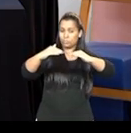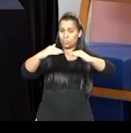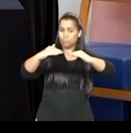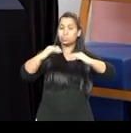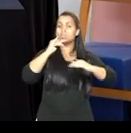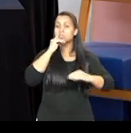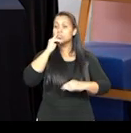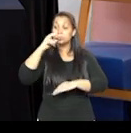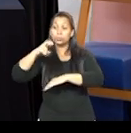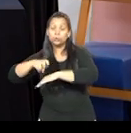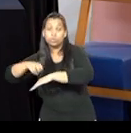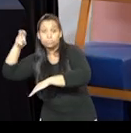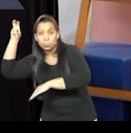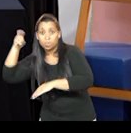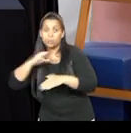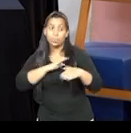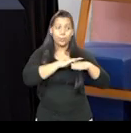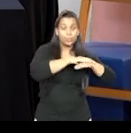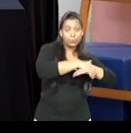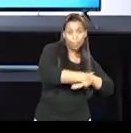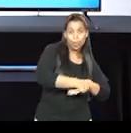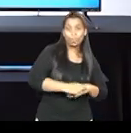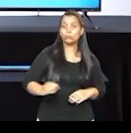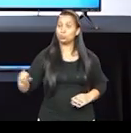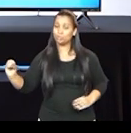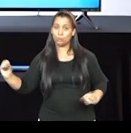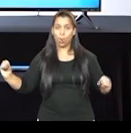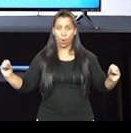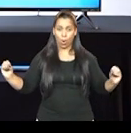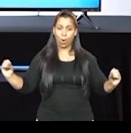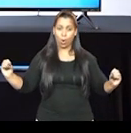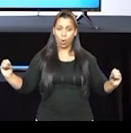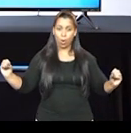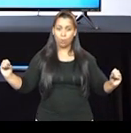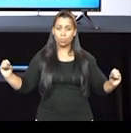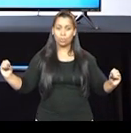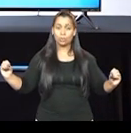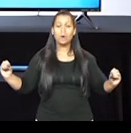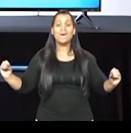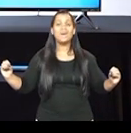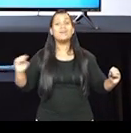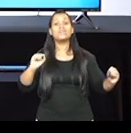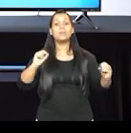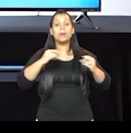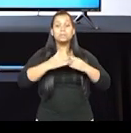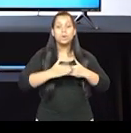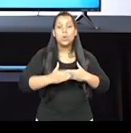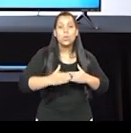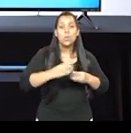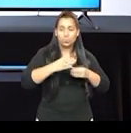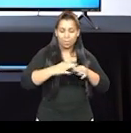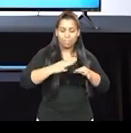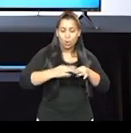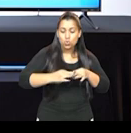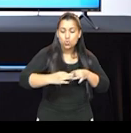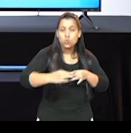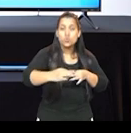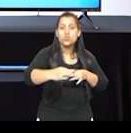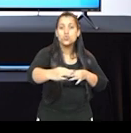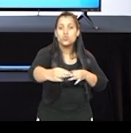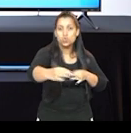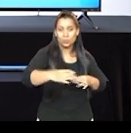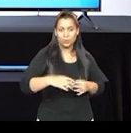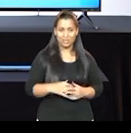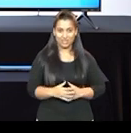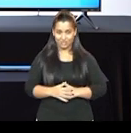no amanhecer e no entardecer, a nossa sombra fica mais comprida, sempre para o lado